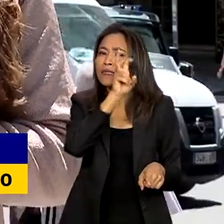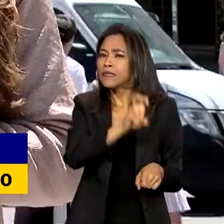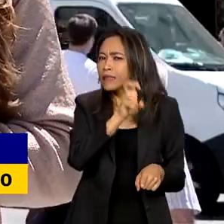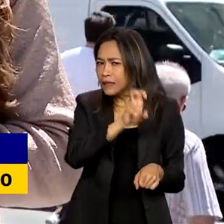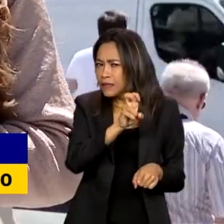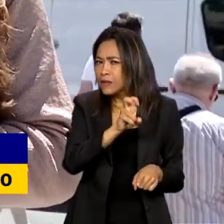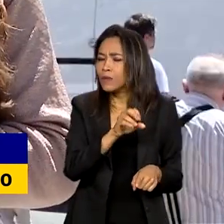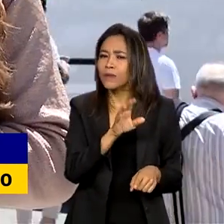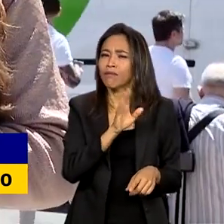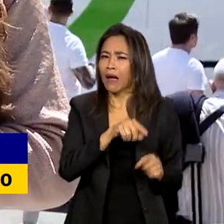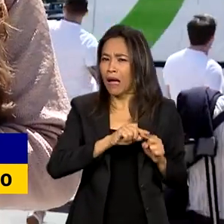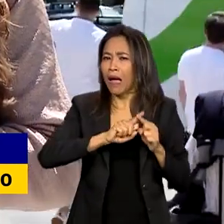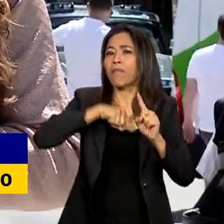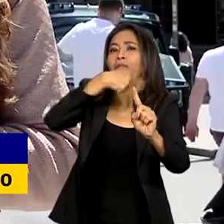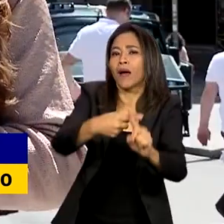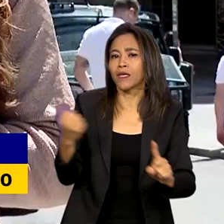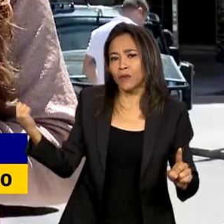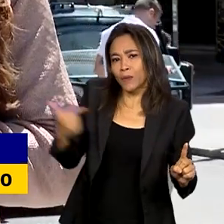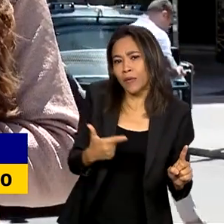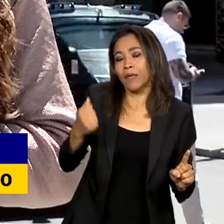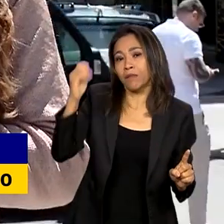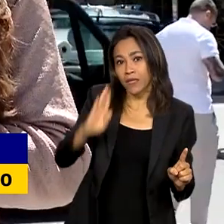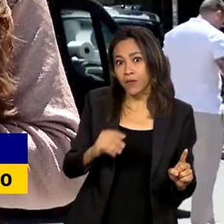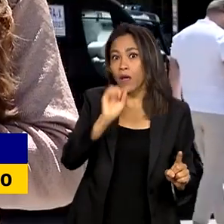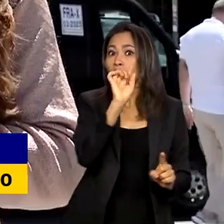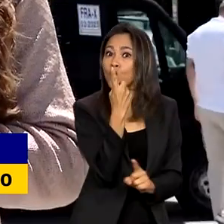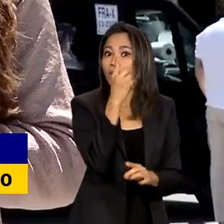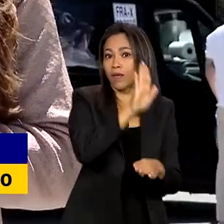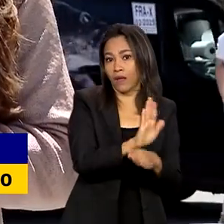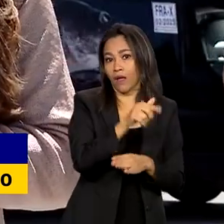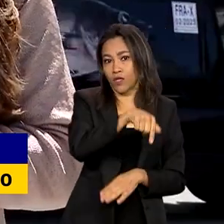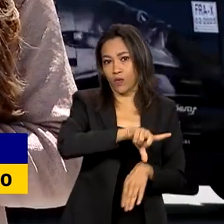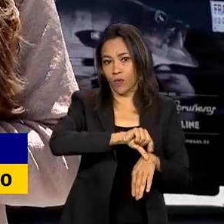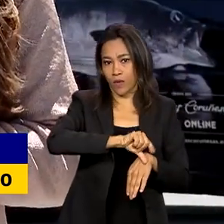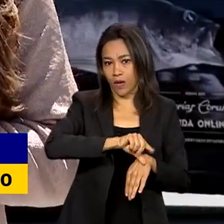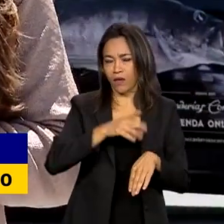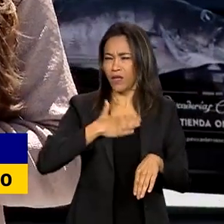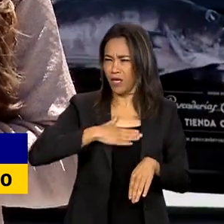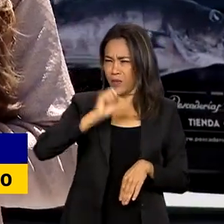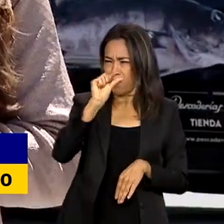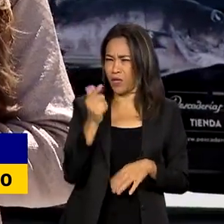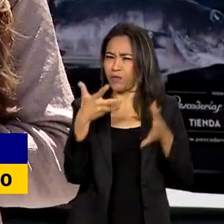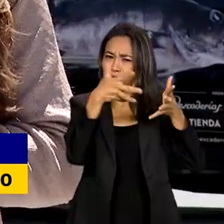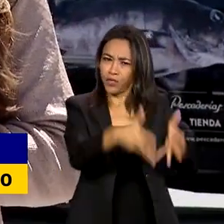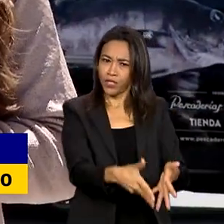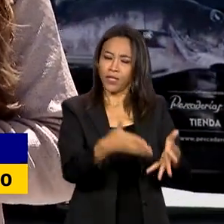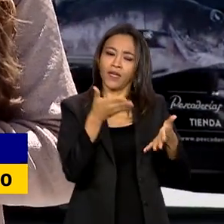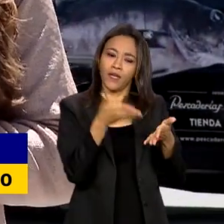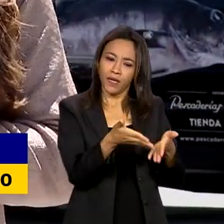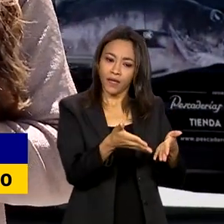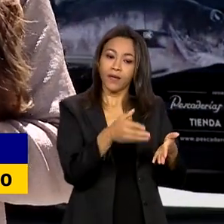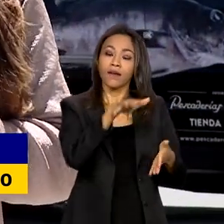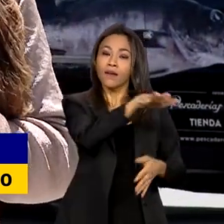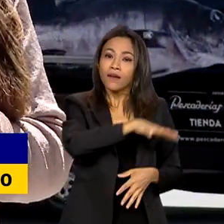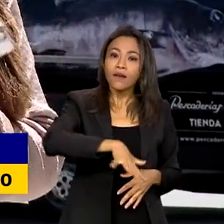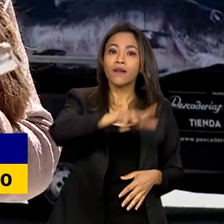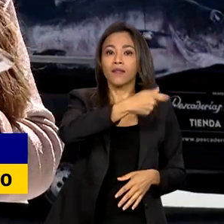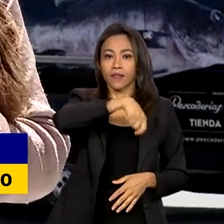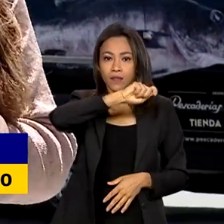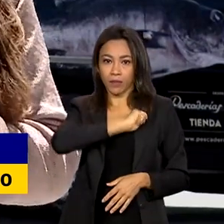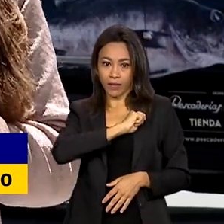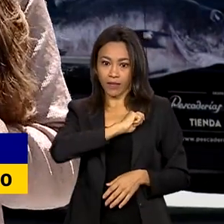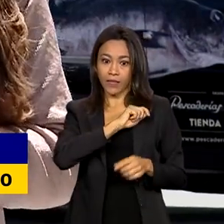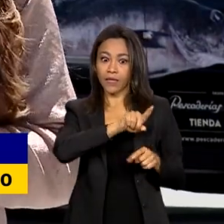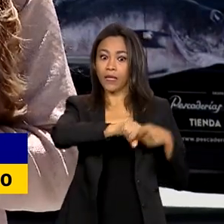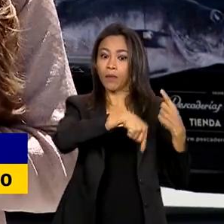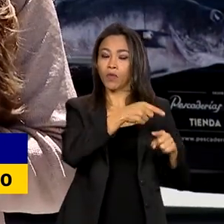O presidente Lula já deixou Lisboa e a previsão é que ele chegue daqui a pouquinho na base aérea de Torrejón. Depois ele vem aqui para